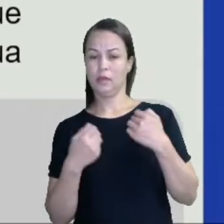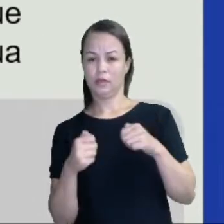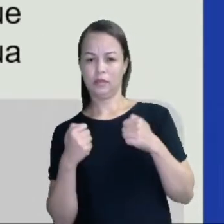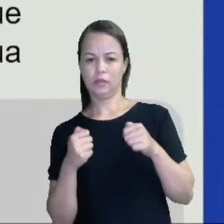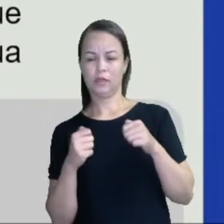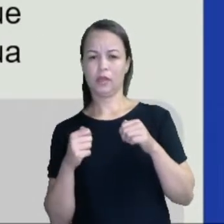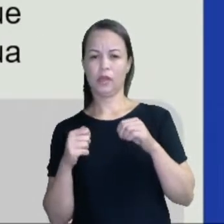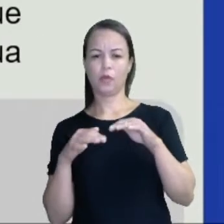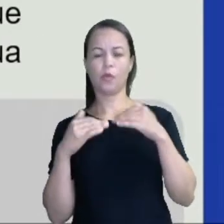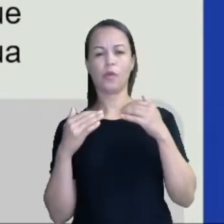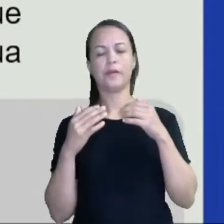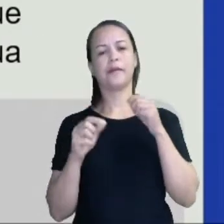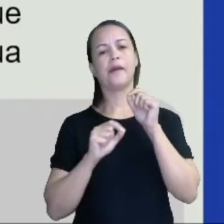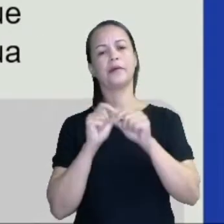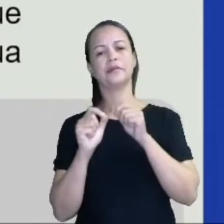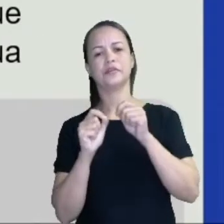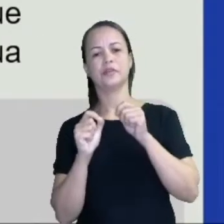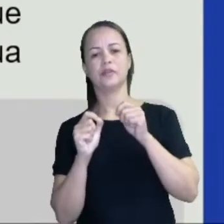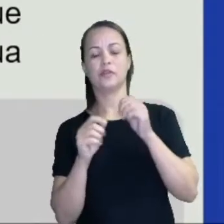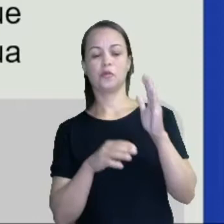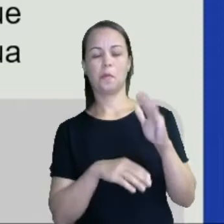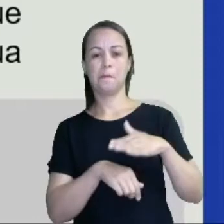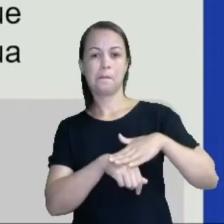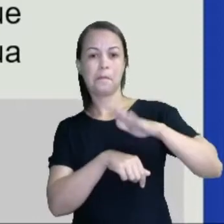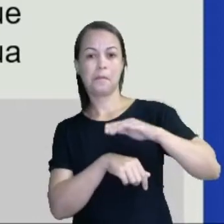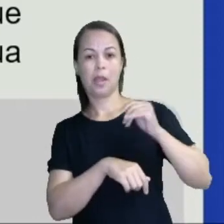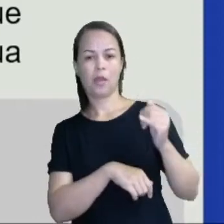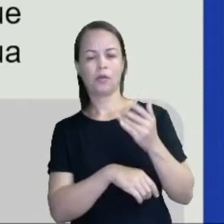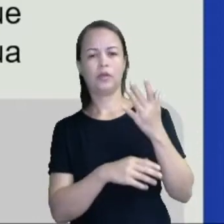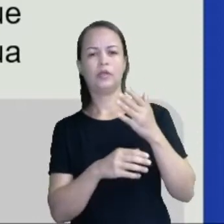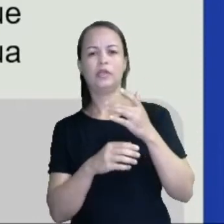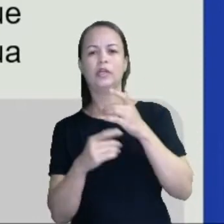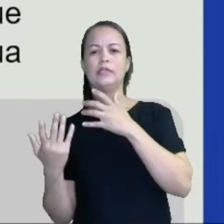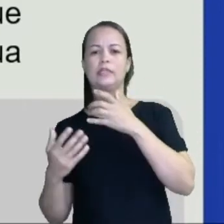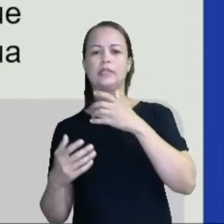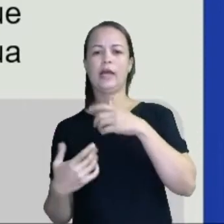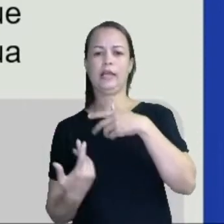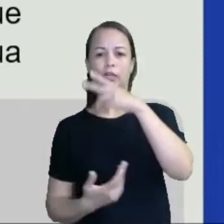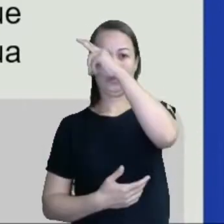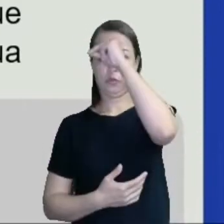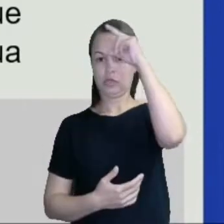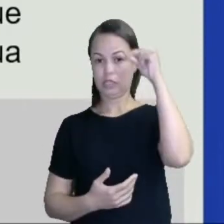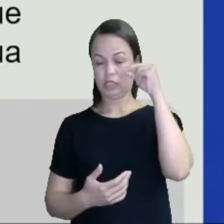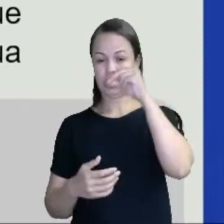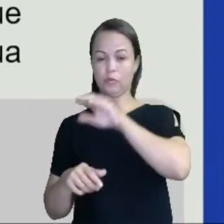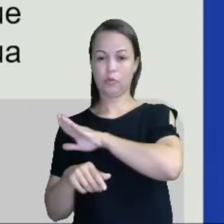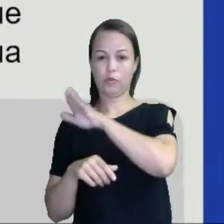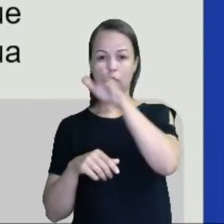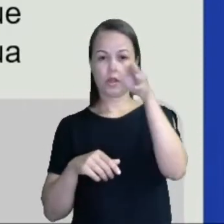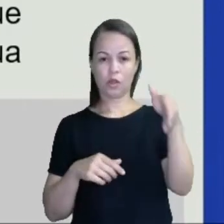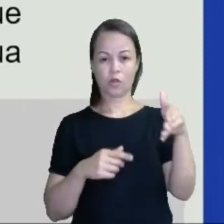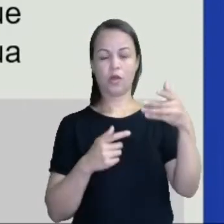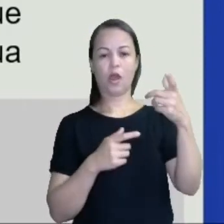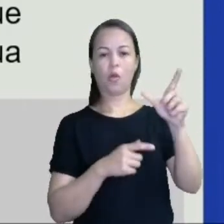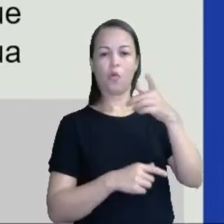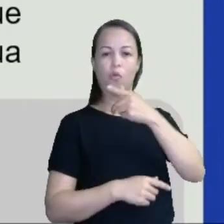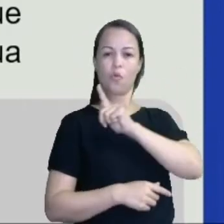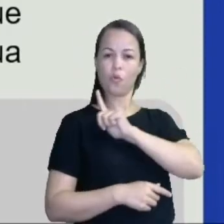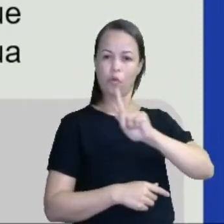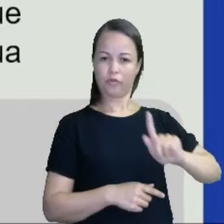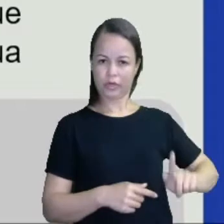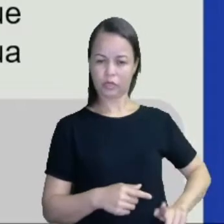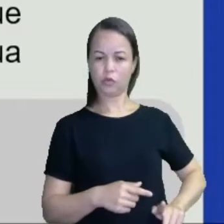a instâncias maiores, ou seja, sair do município e cobrar ao governador para que ele cobre